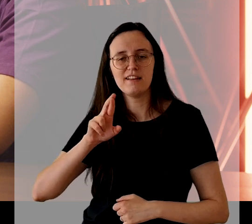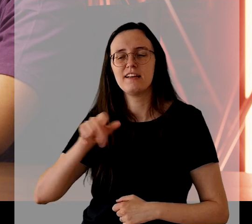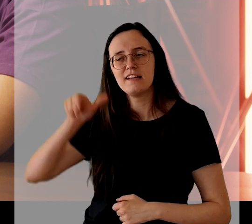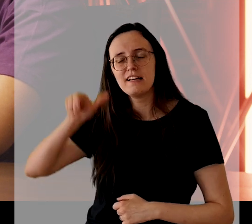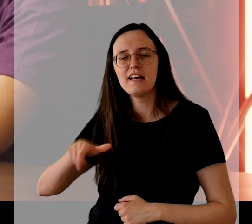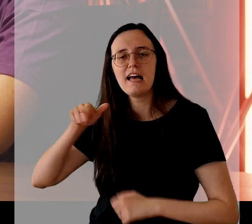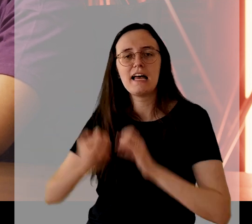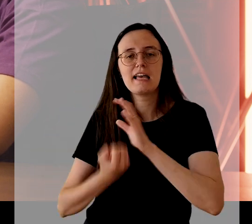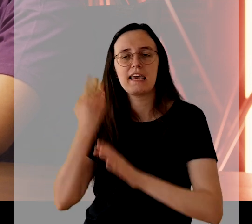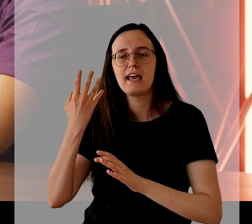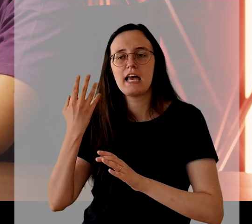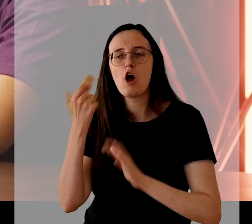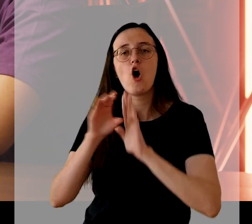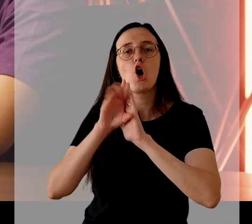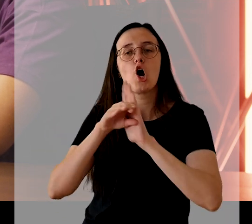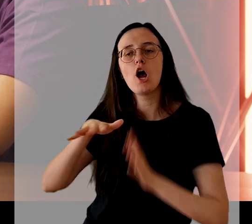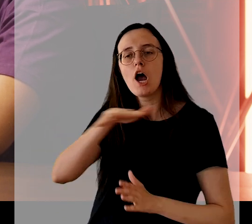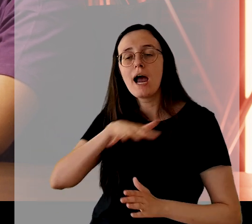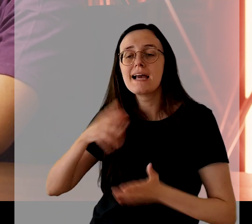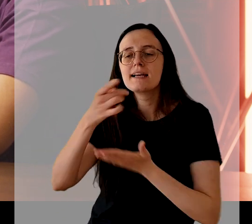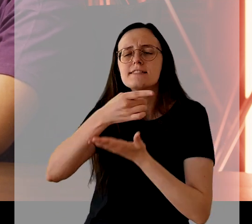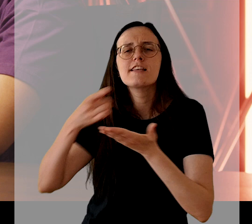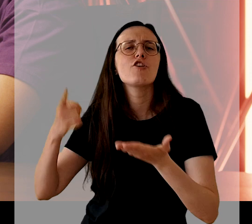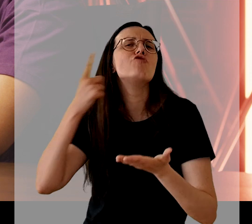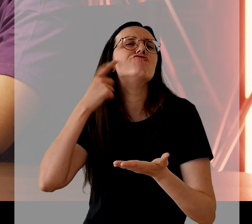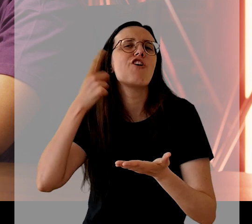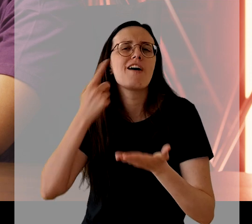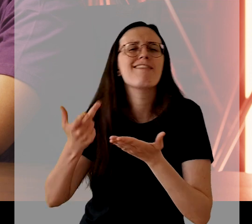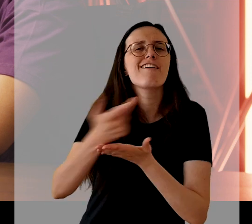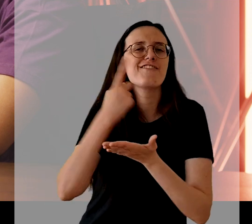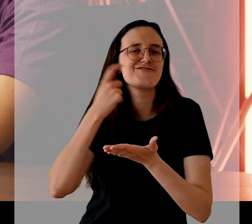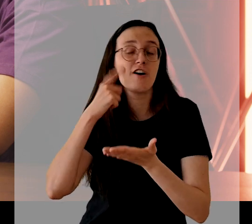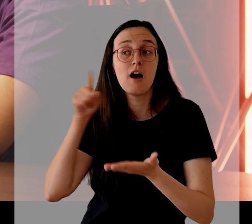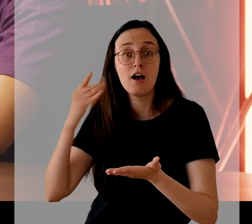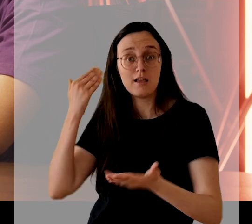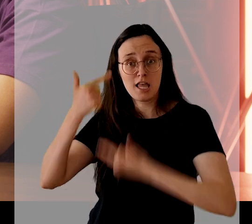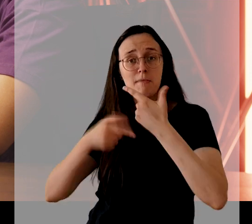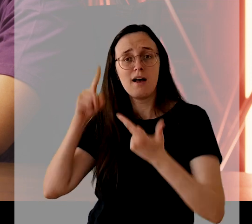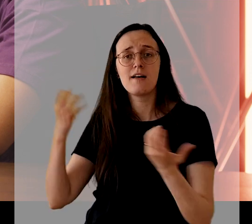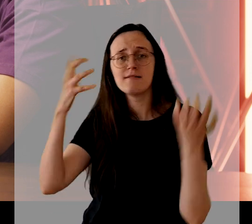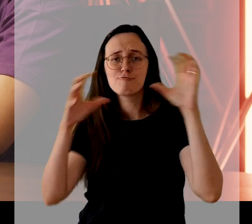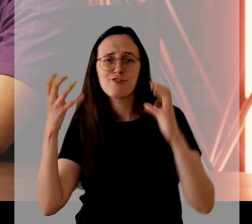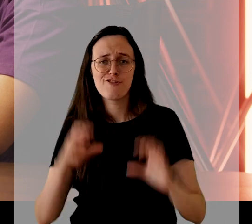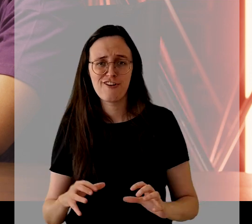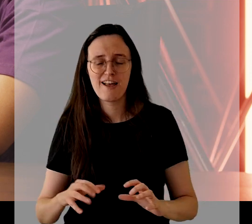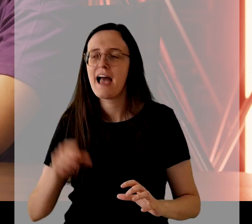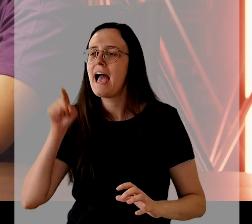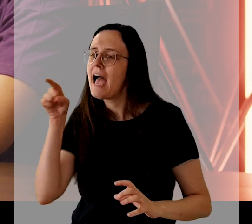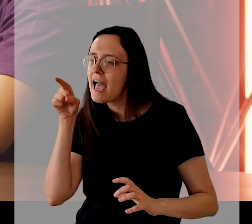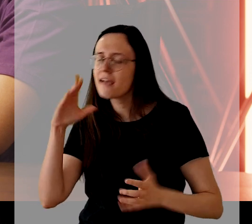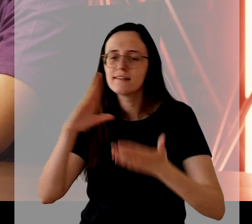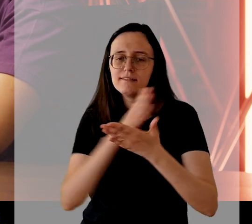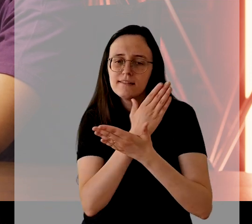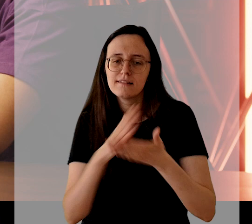que criou essa concepção de desenho de som no cinema, que antes não existia, ele era montador, né? E foi